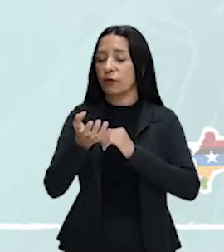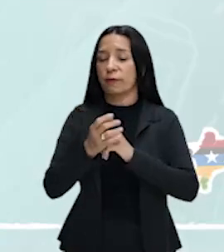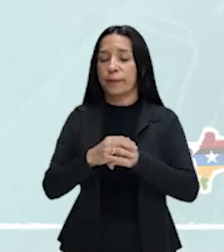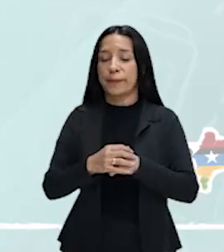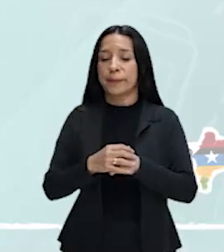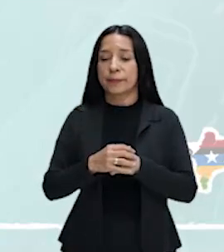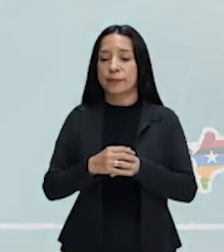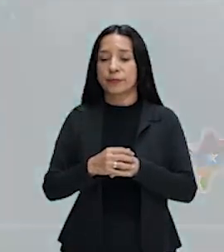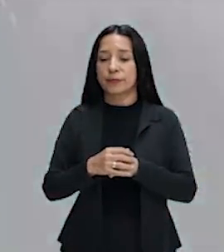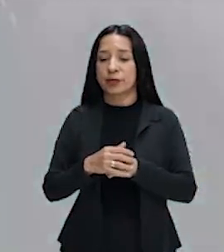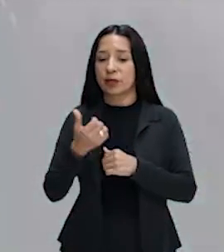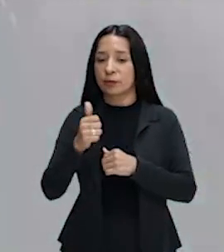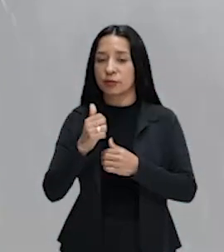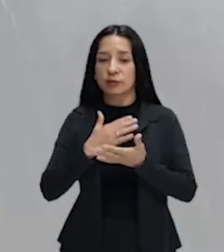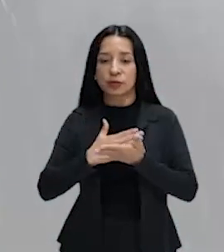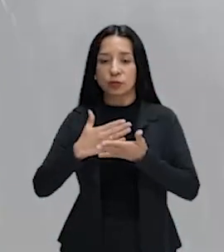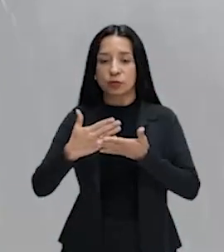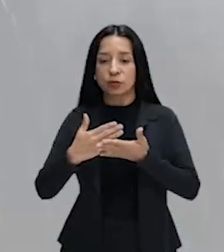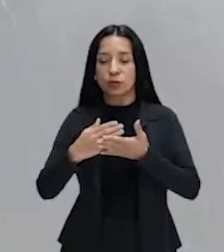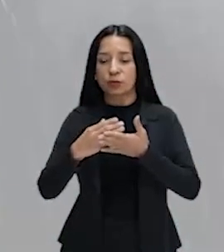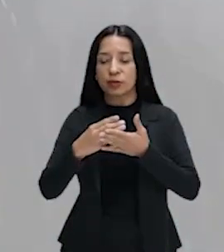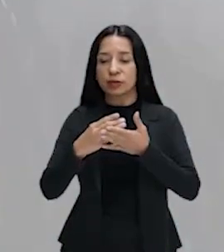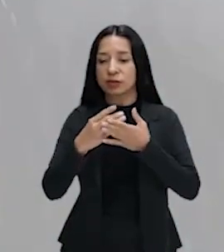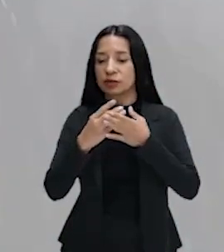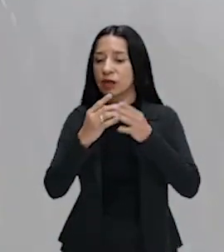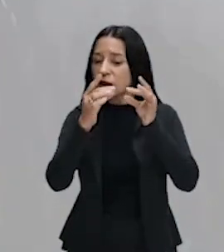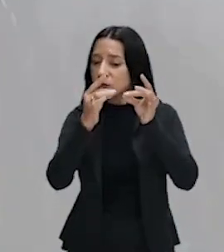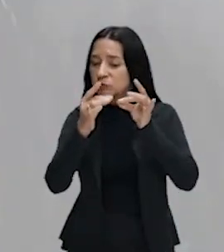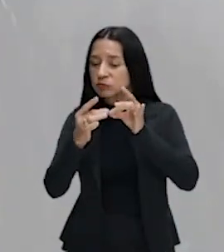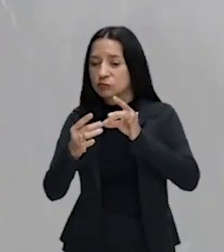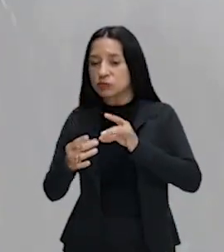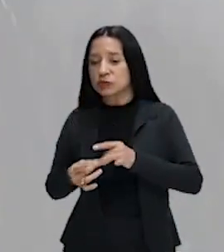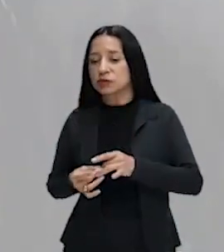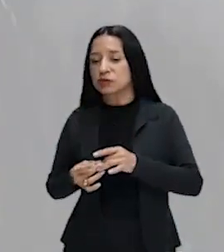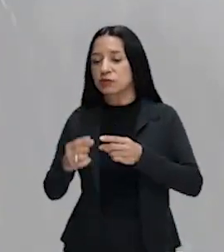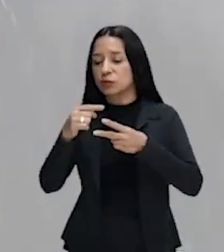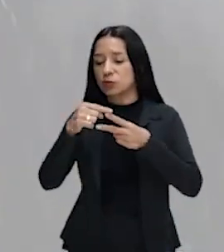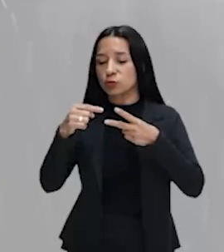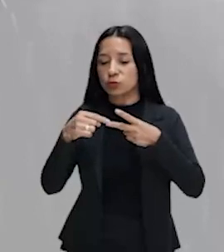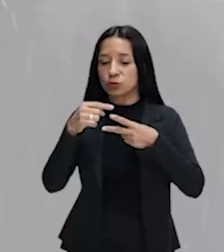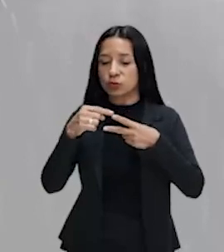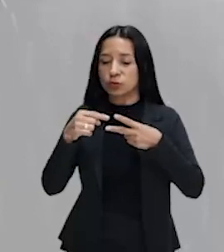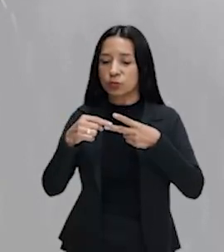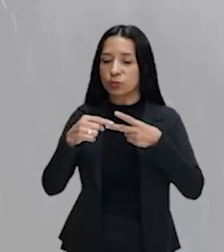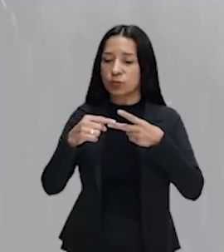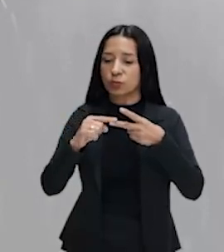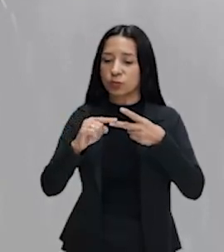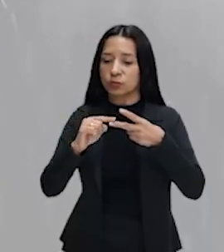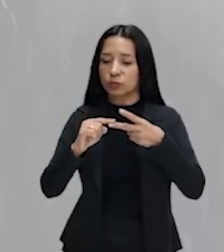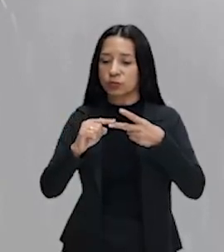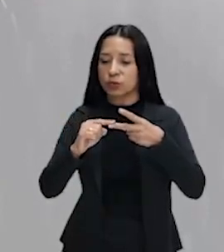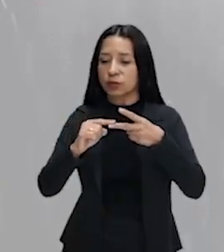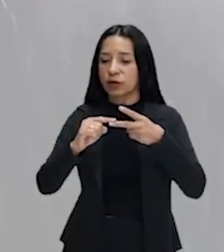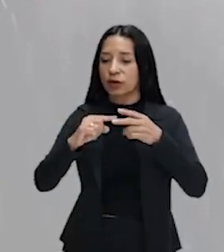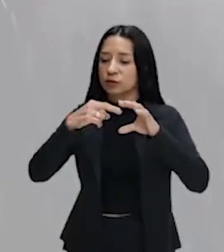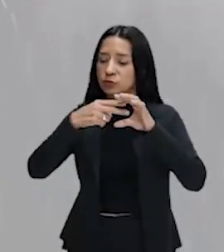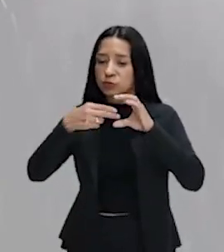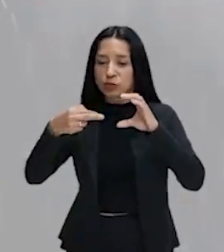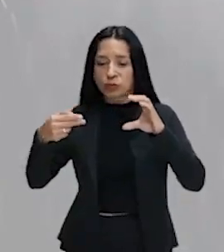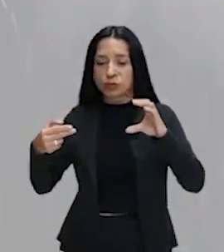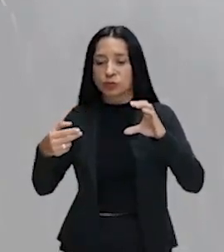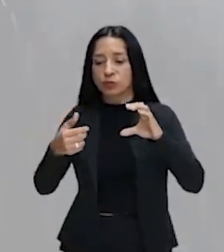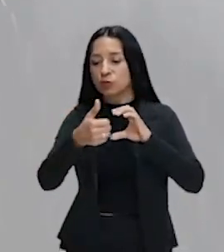né, pessoal? Primeiro, ele começa a descrever que tem dois pares de cromossomos, o cromossomo 11 e o cromossomo